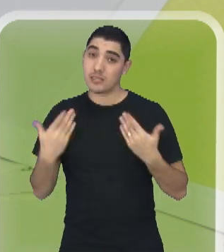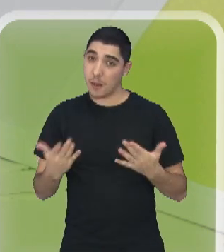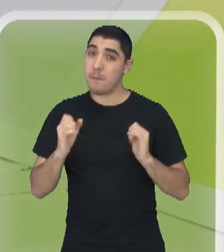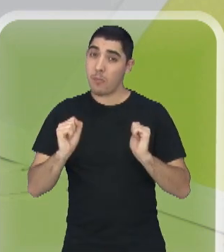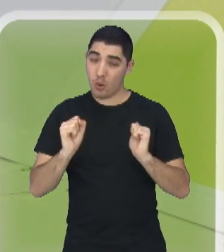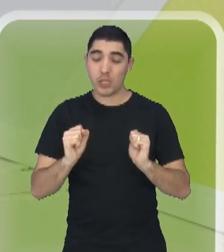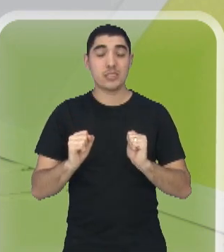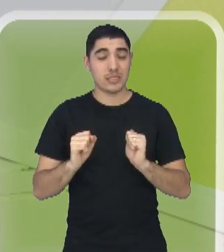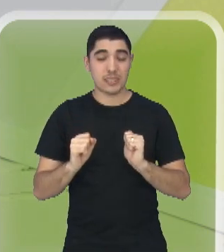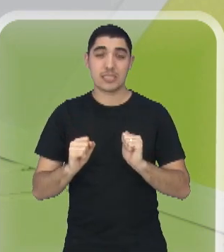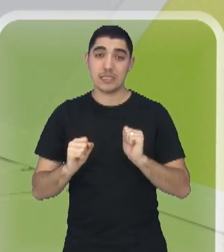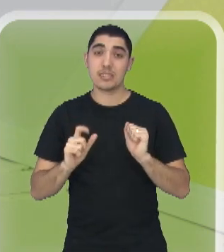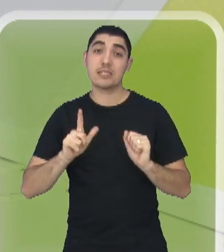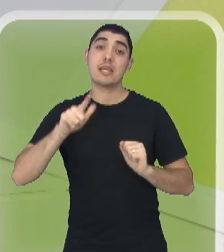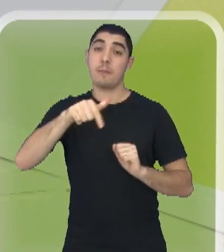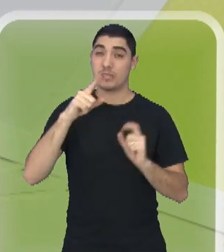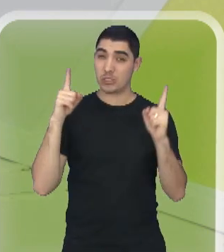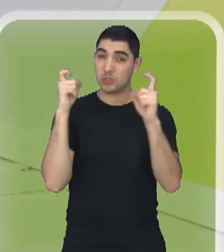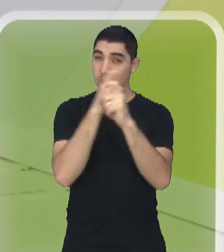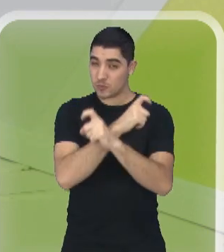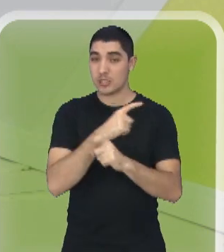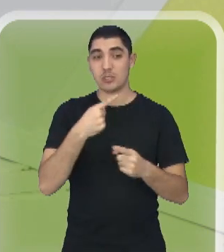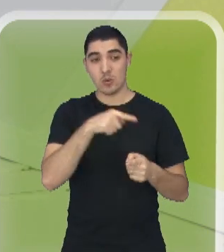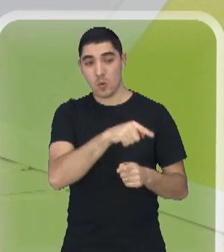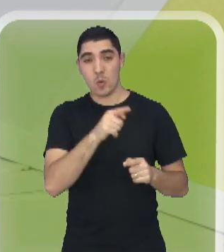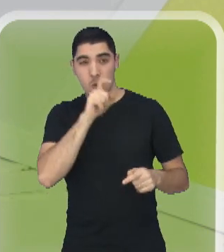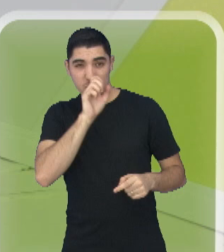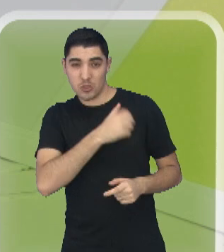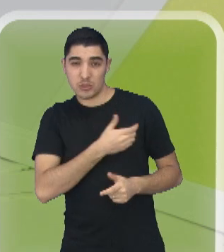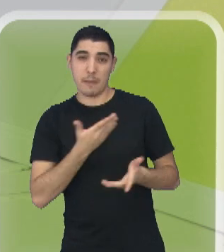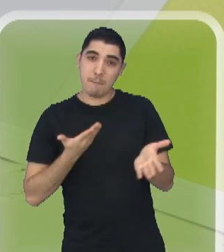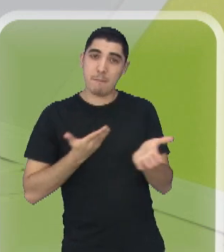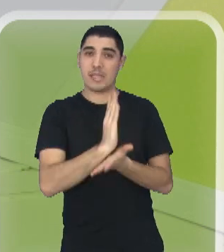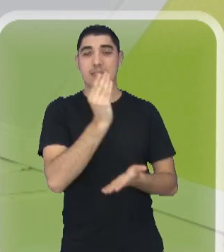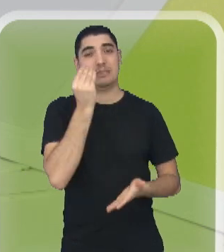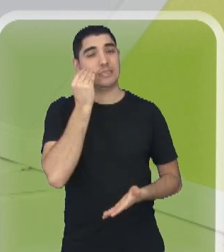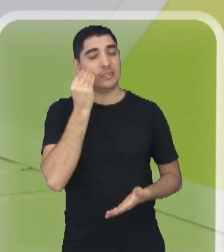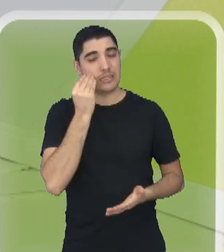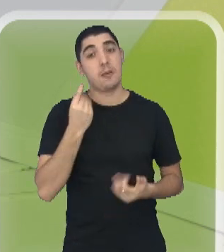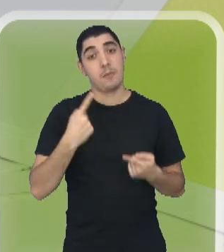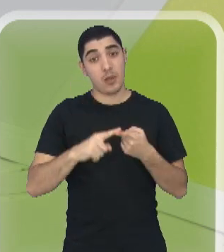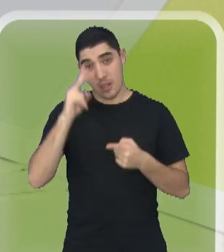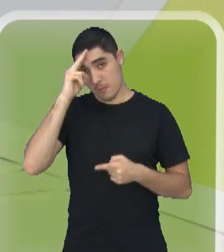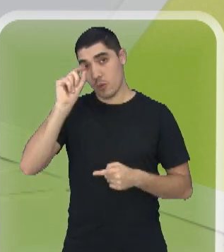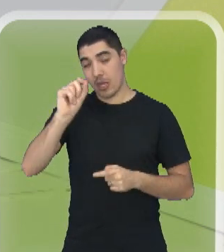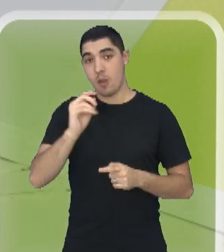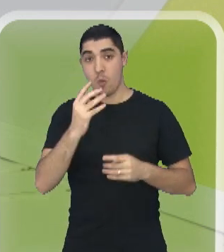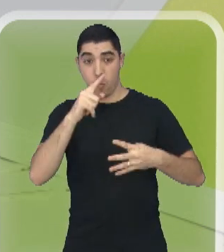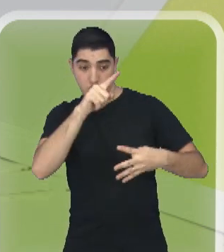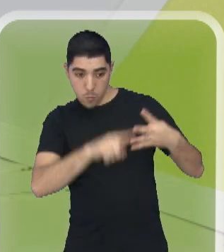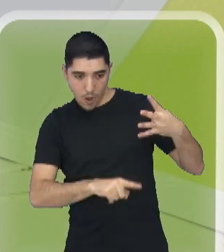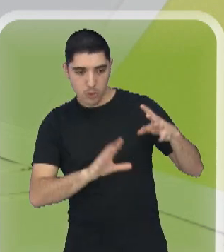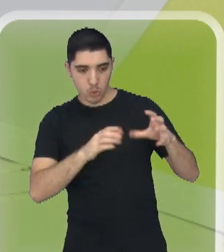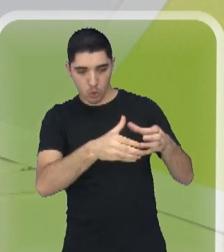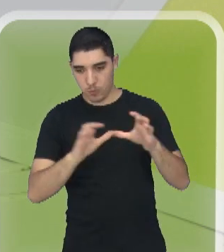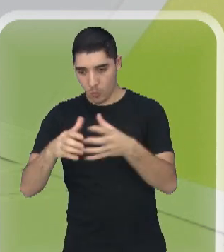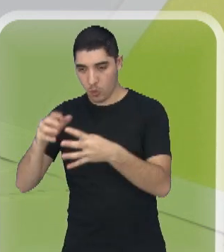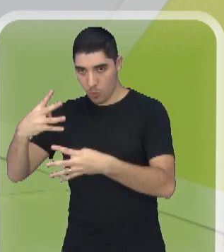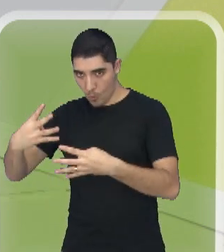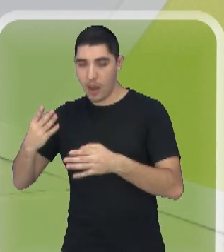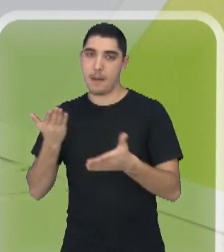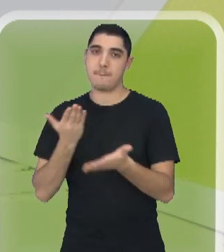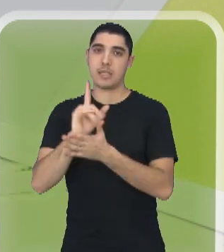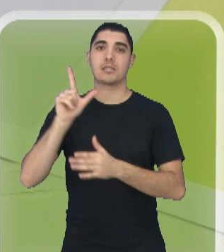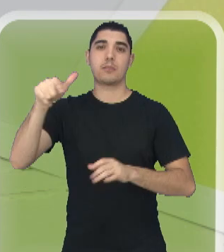pode comprometer aí a classificação do São José à próxima fase, lembrando que os 4 primeiros de cada grupo avançam à próxima fase, tá